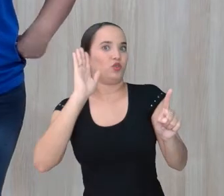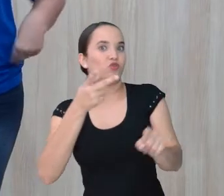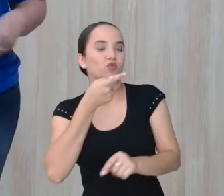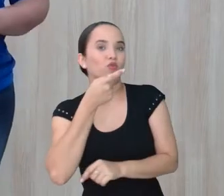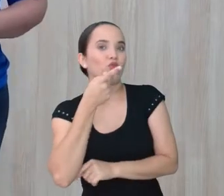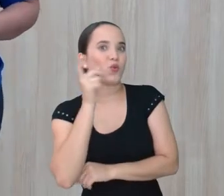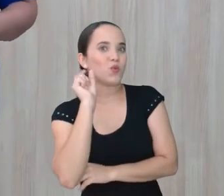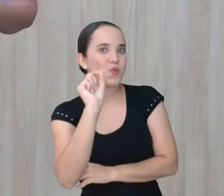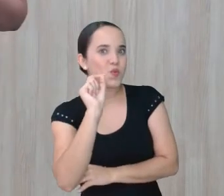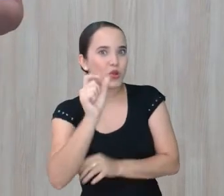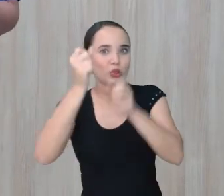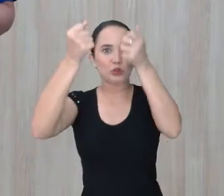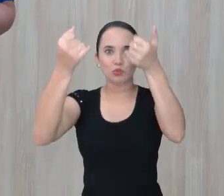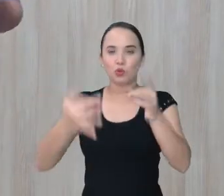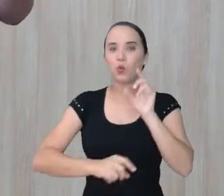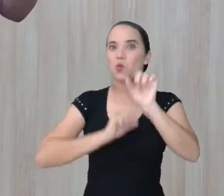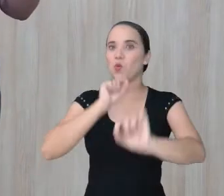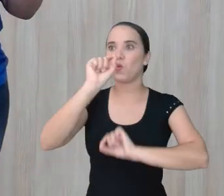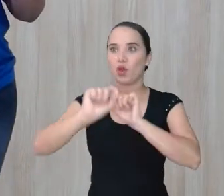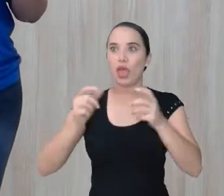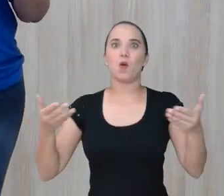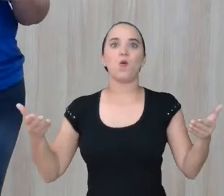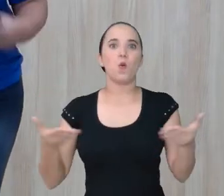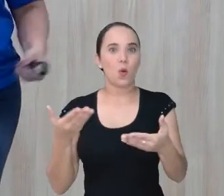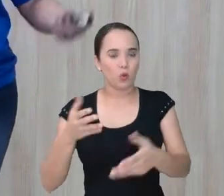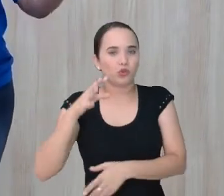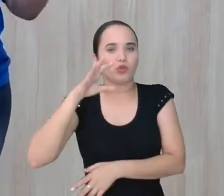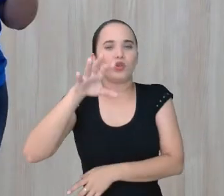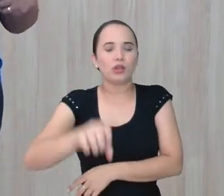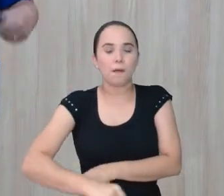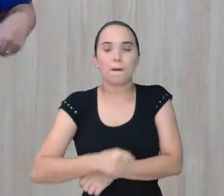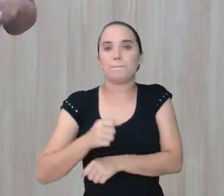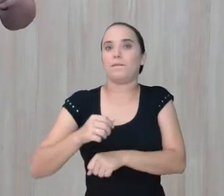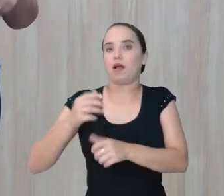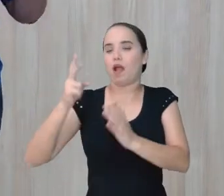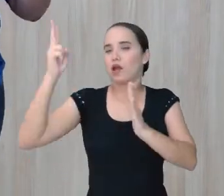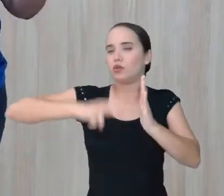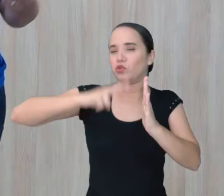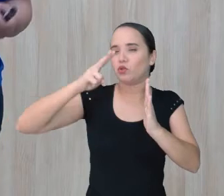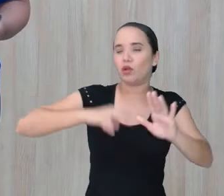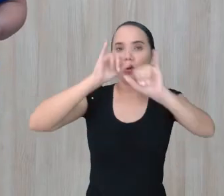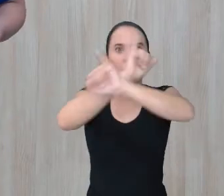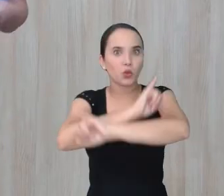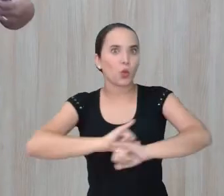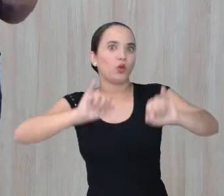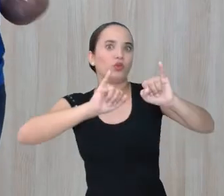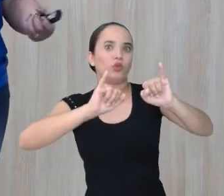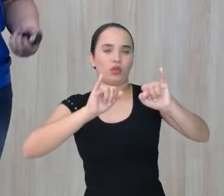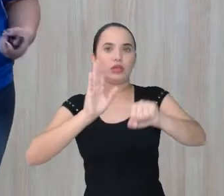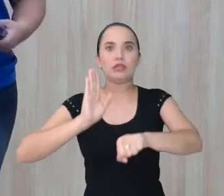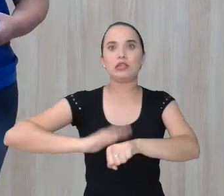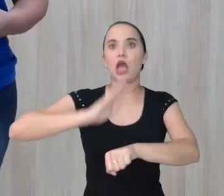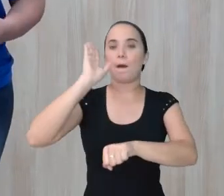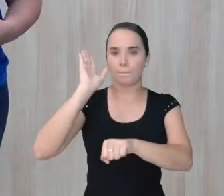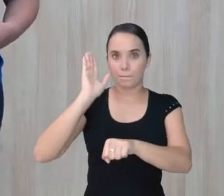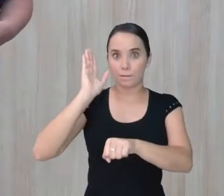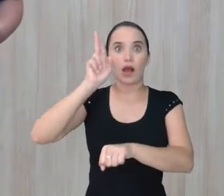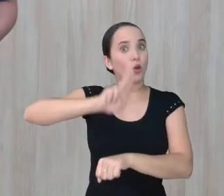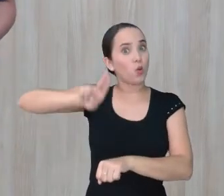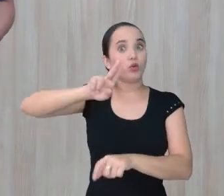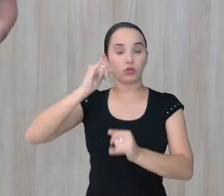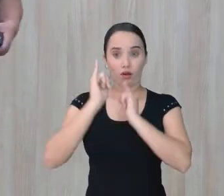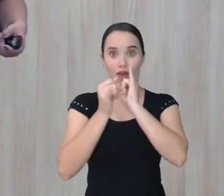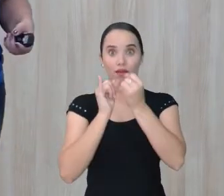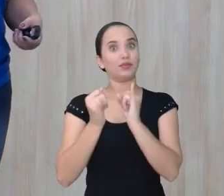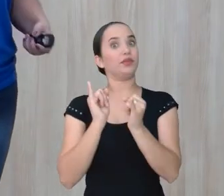disse, a gente hoje pega a notícia, lê notícia, transmite notícia muito mais pela